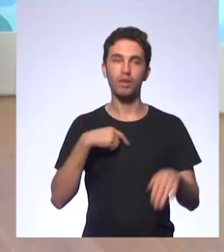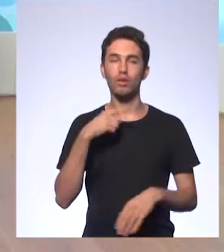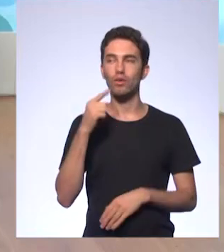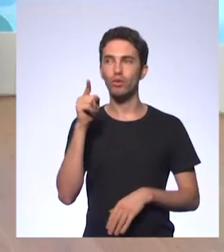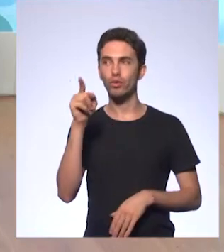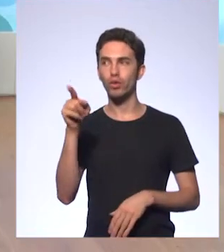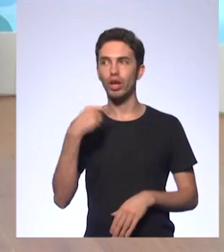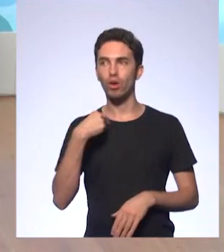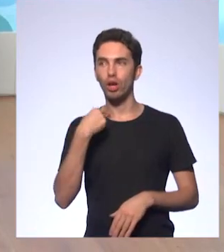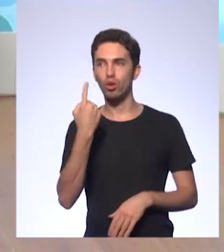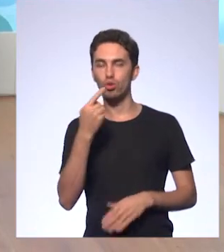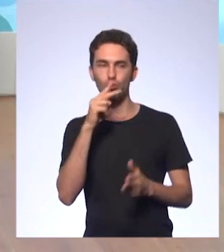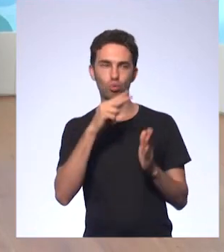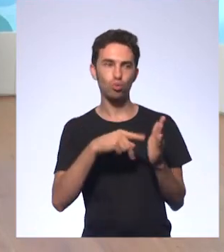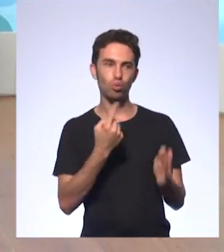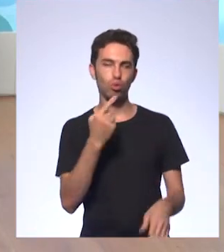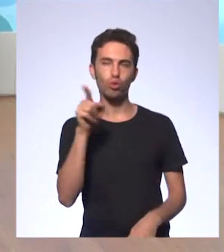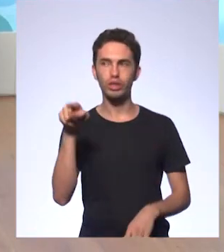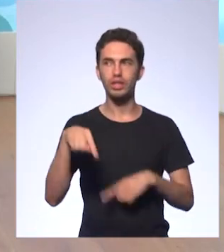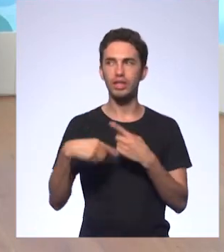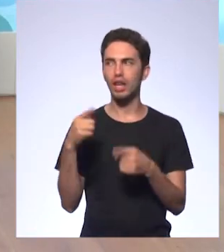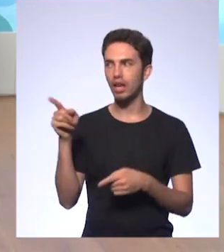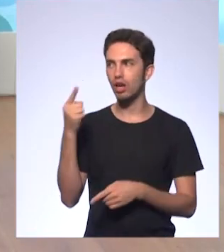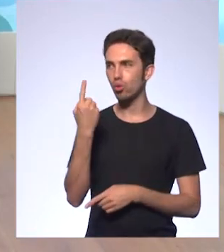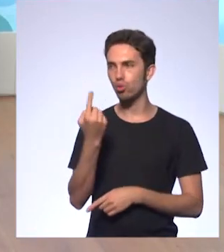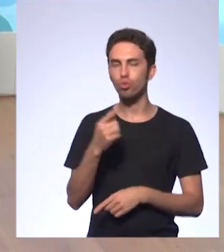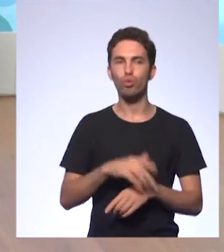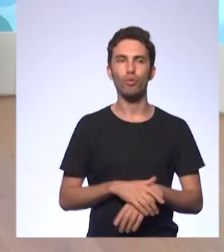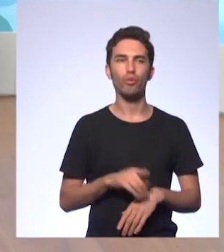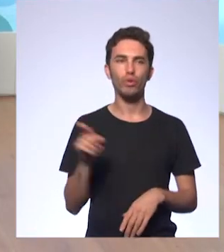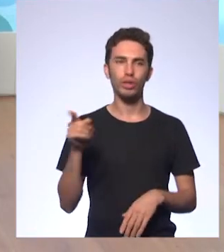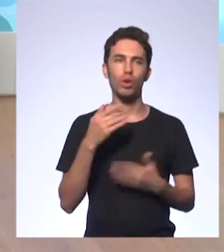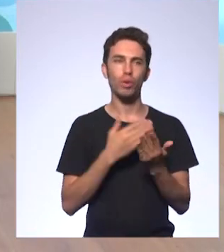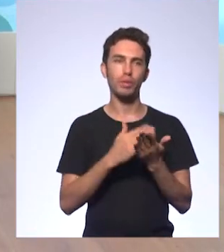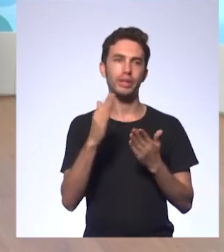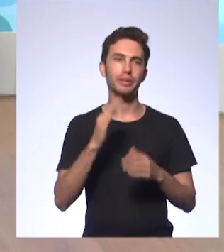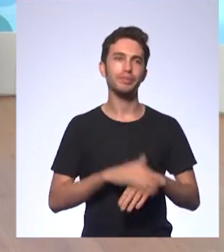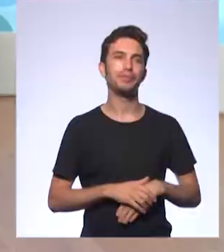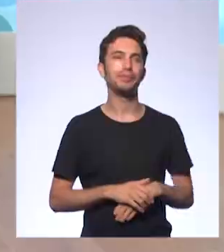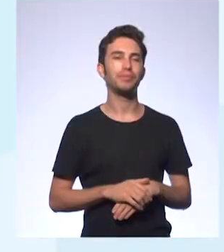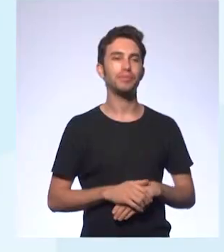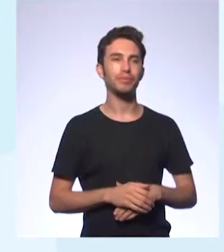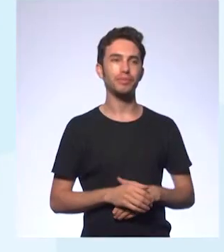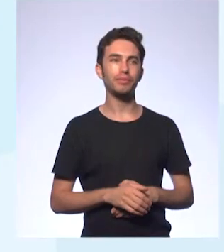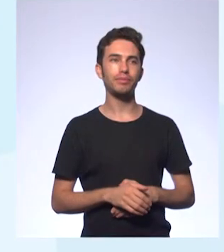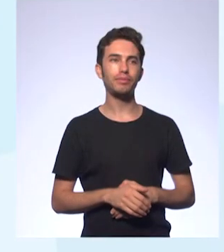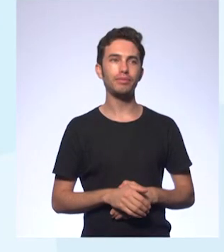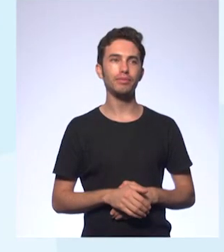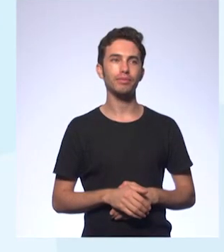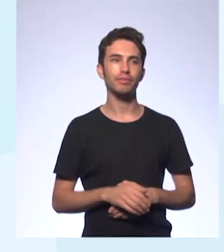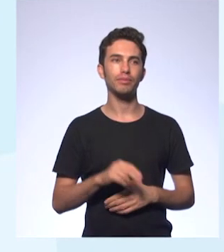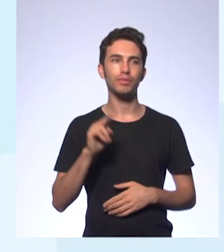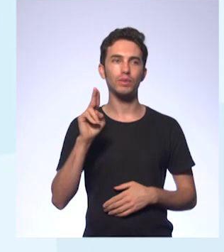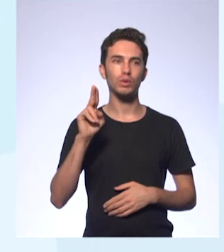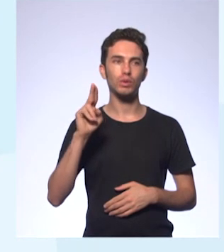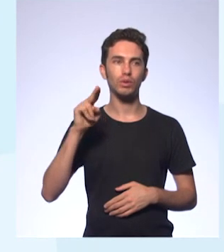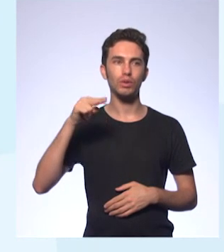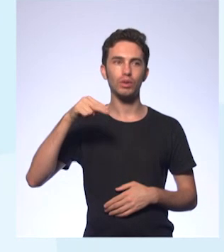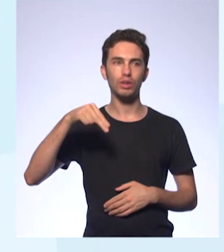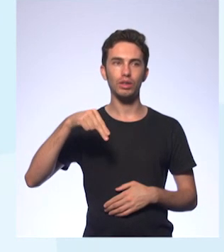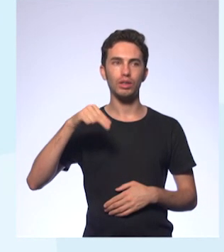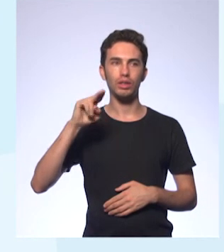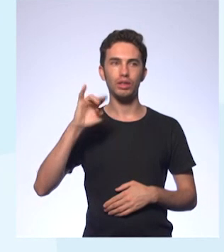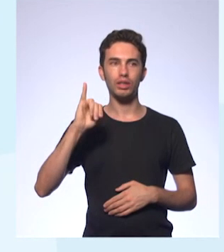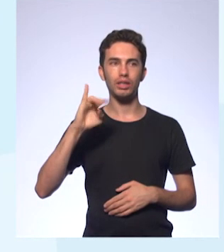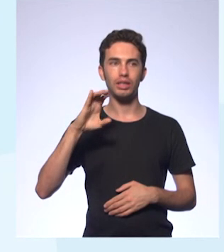lê outro, Mauro? Você quer ler o primeiro? Pode ser. Pode ser o Quer que primeiro? eu comece? Isso, É o começa. castigo Vamos lá. para mim. Então, vamos lá. Unicef prepara